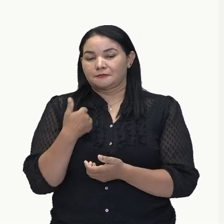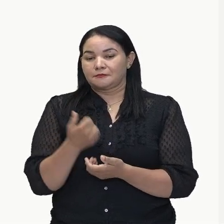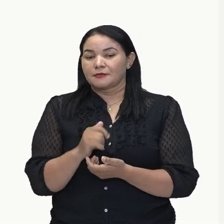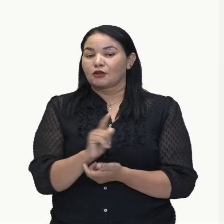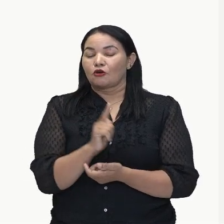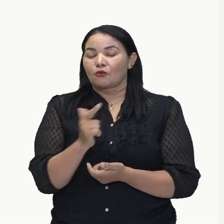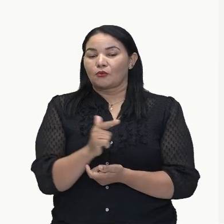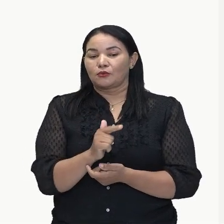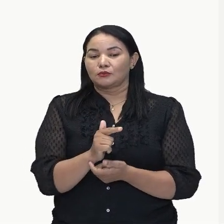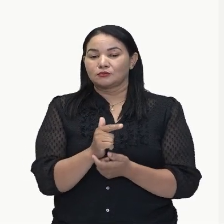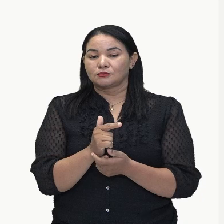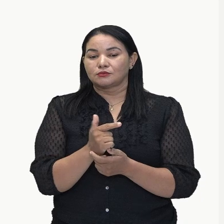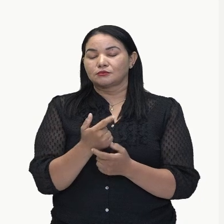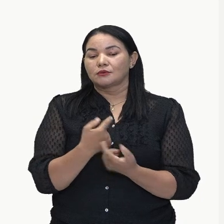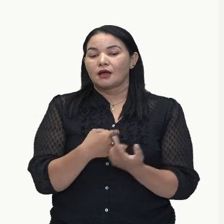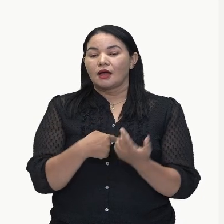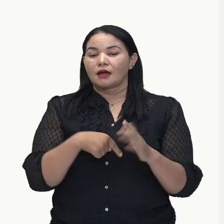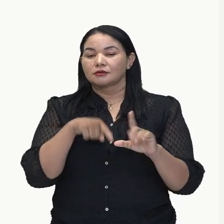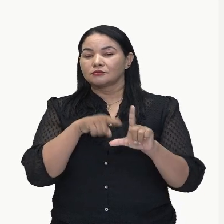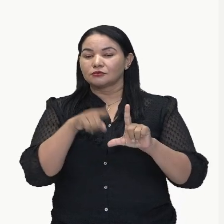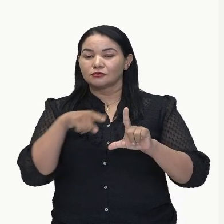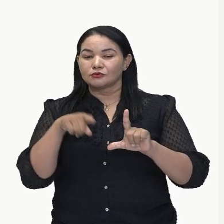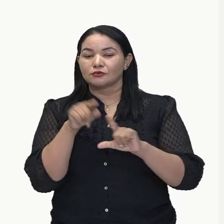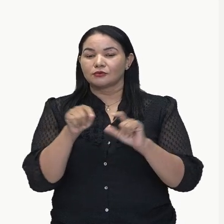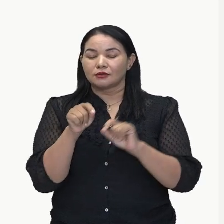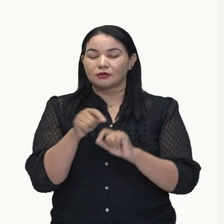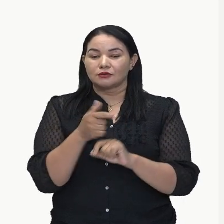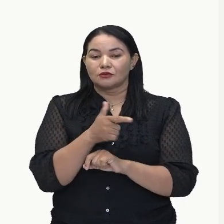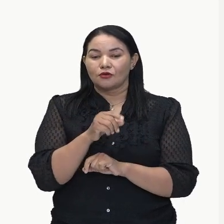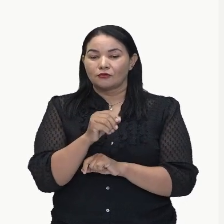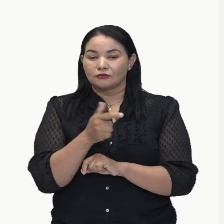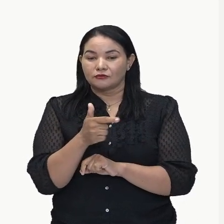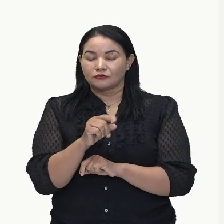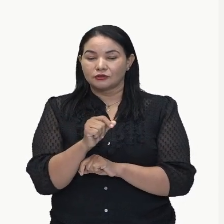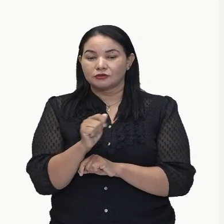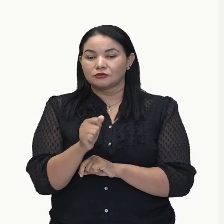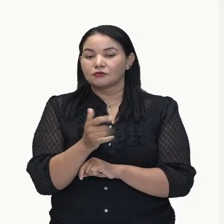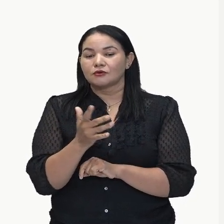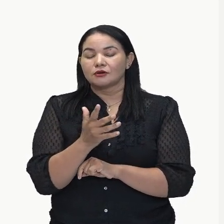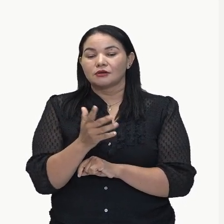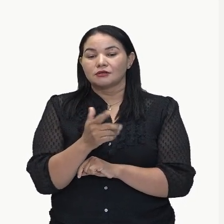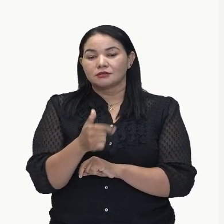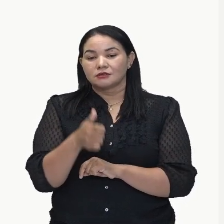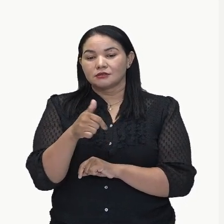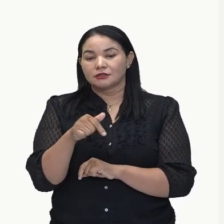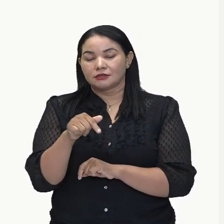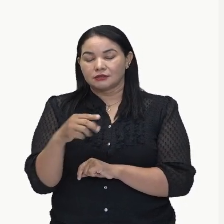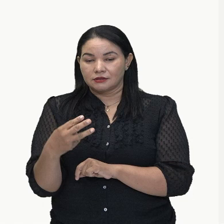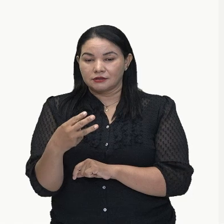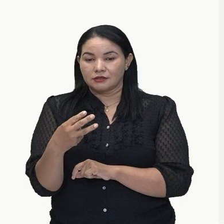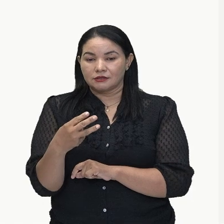né? Essa projeção aqui de 2020 tem em torno aí de 173